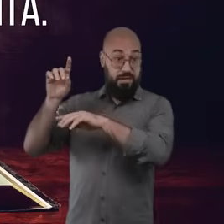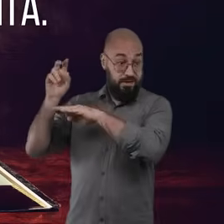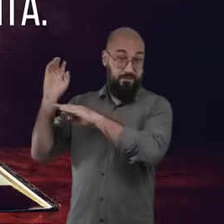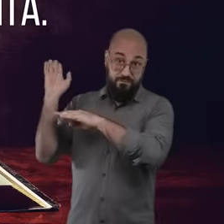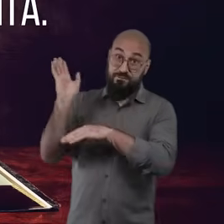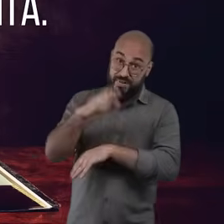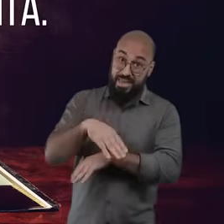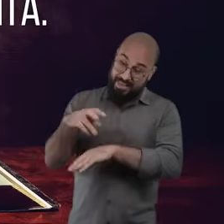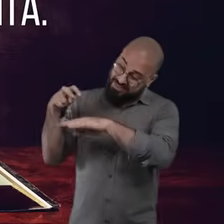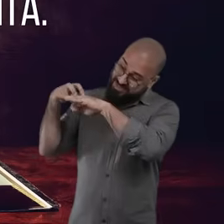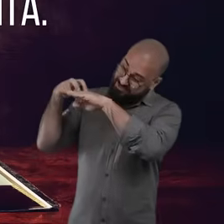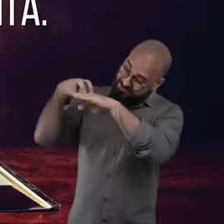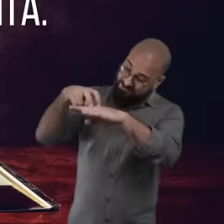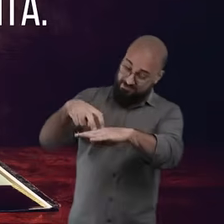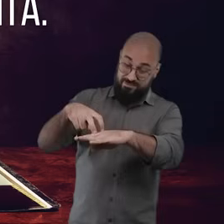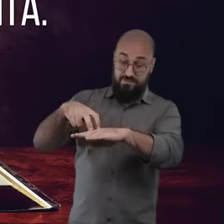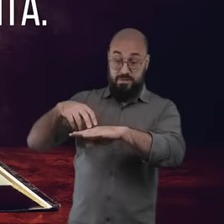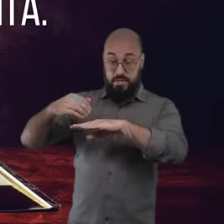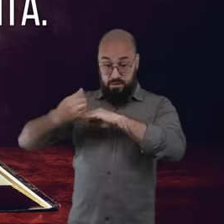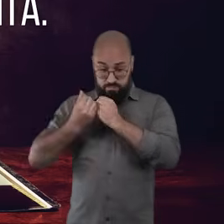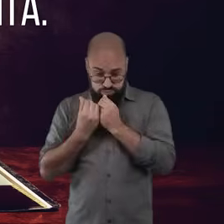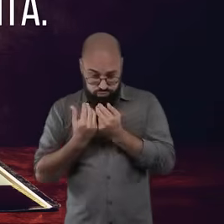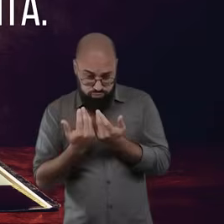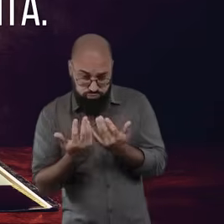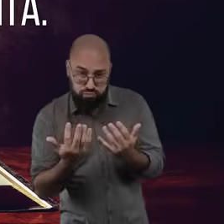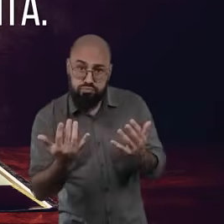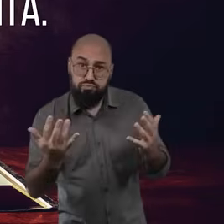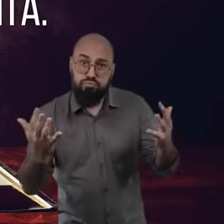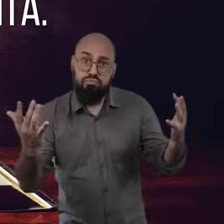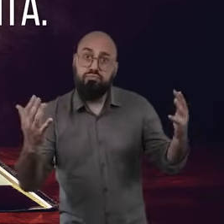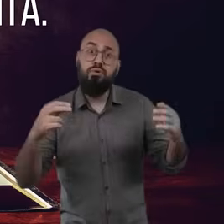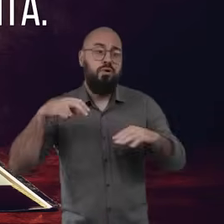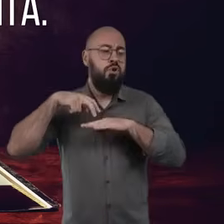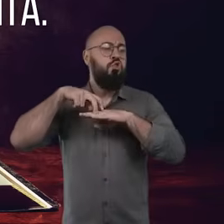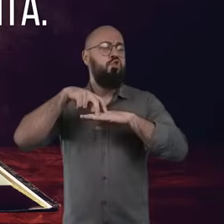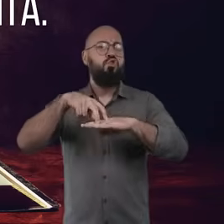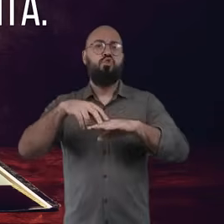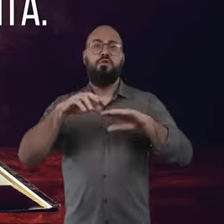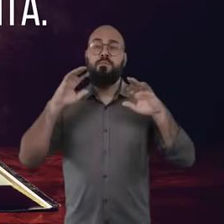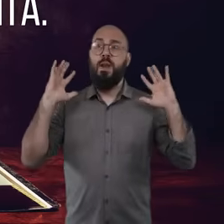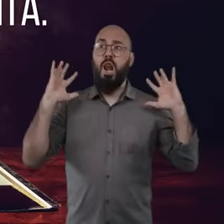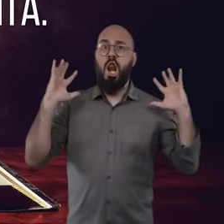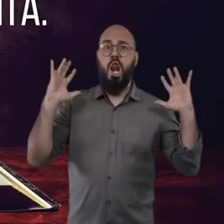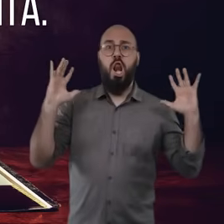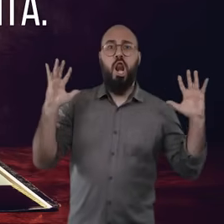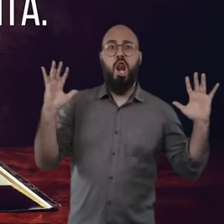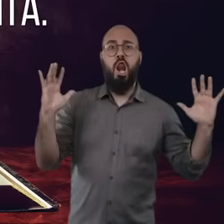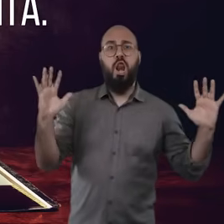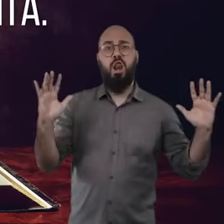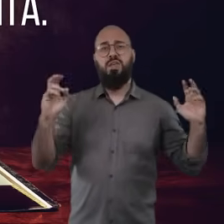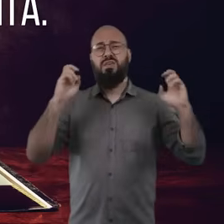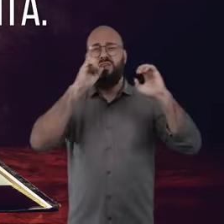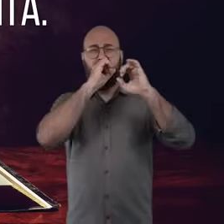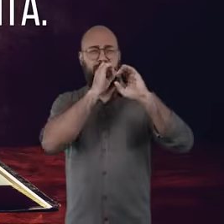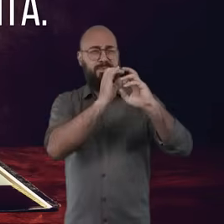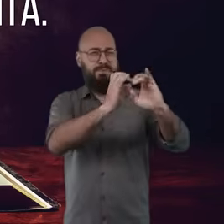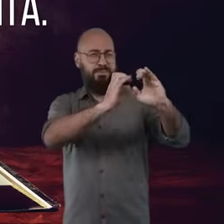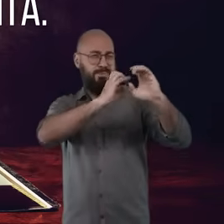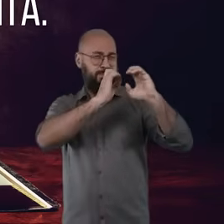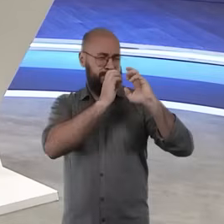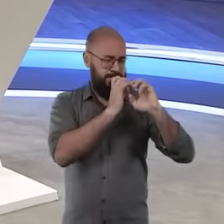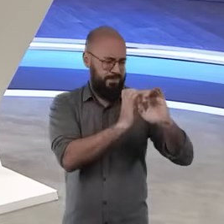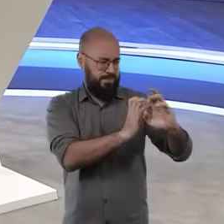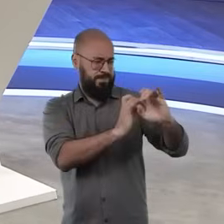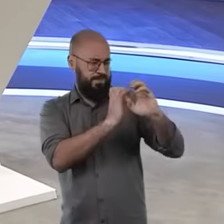silêncio. À frente dele vem um fogo devorador e ao seu redor ruge grande